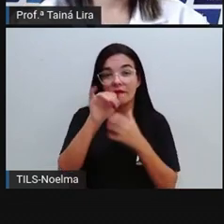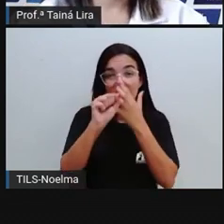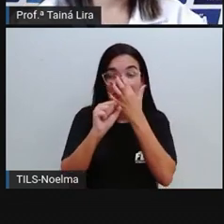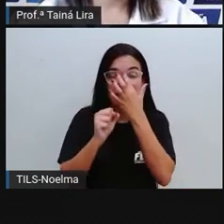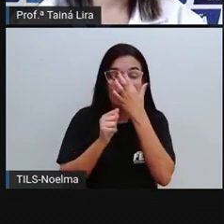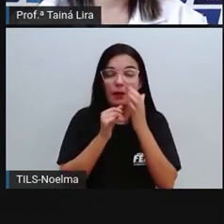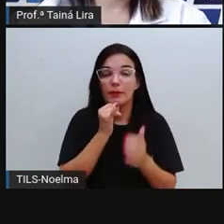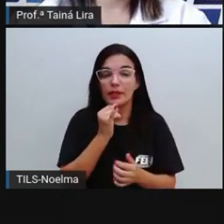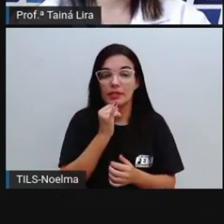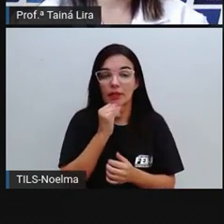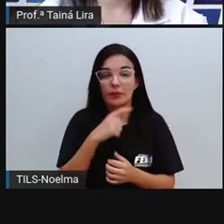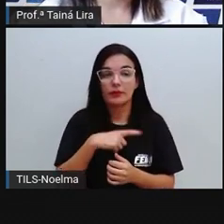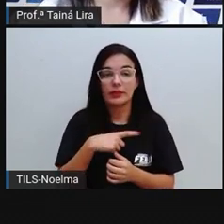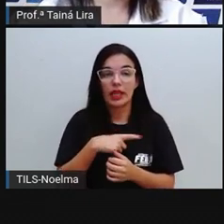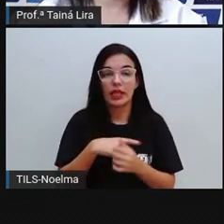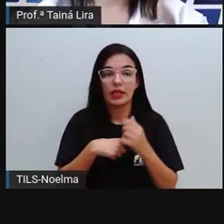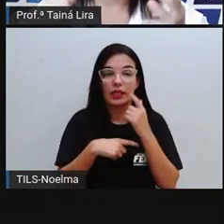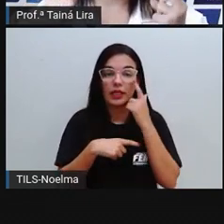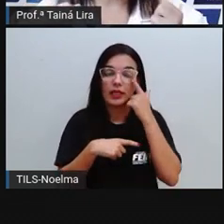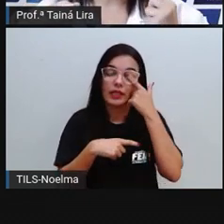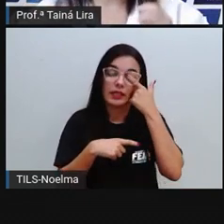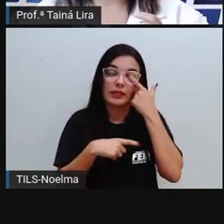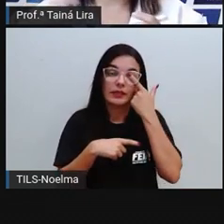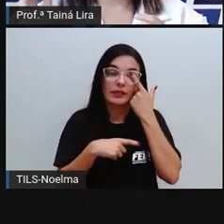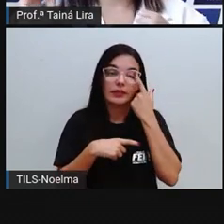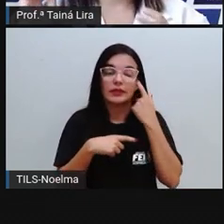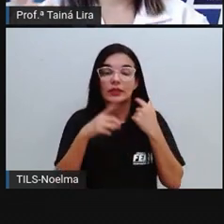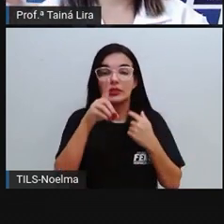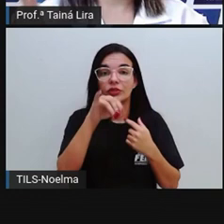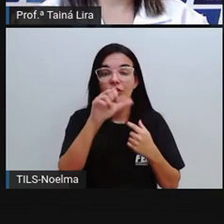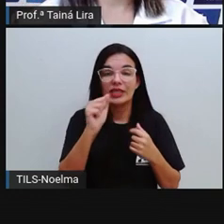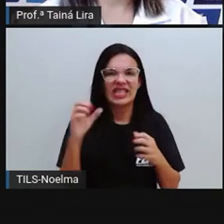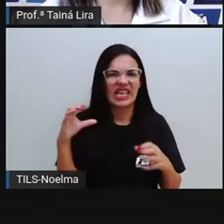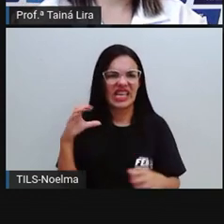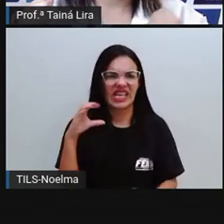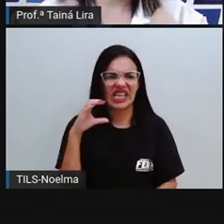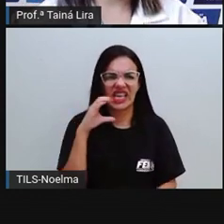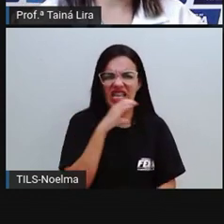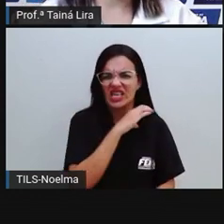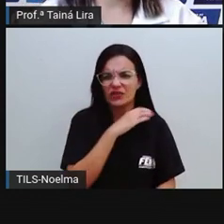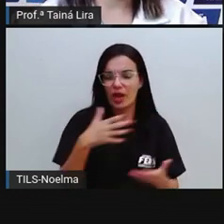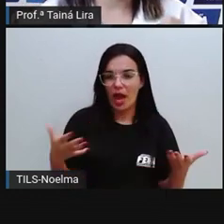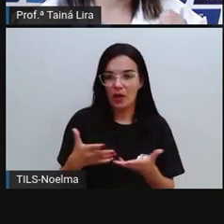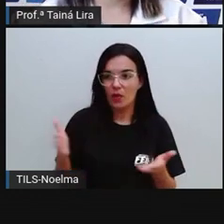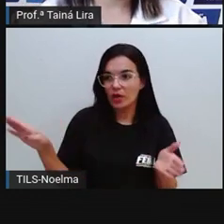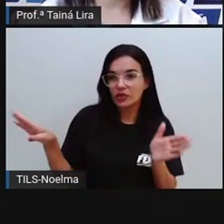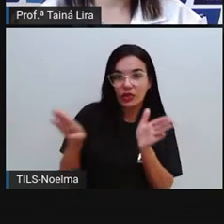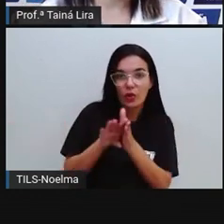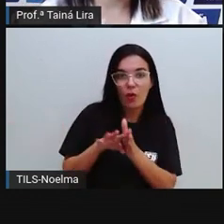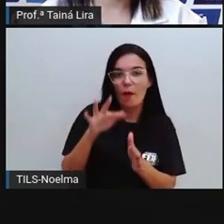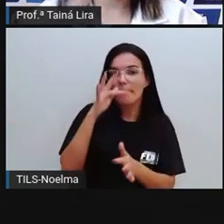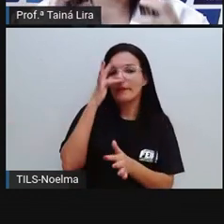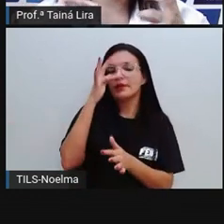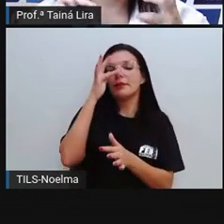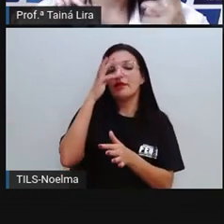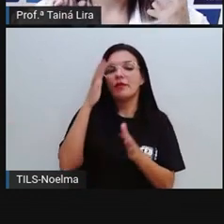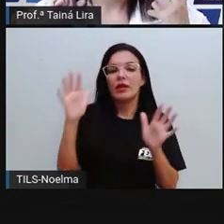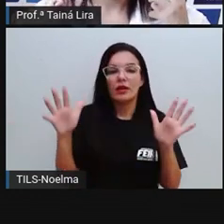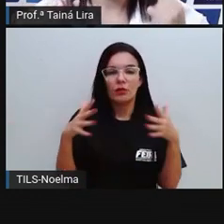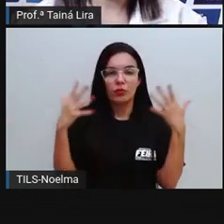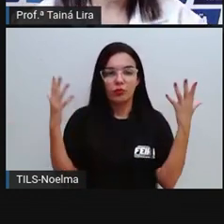Santana, que nós temos aí dias bem quentes, agora mesmo, né, com a chegada da primavera, nós estamos tendo aí